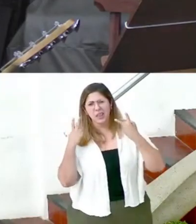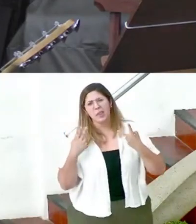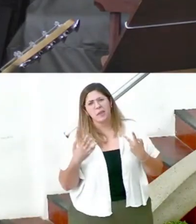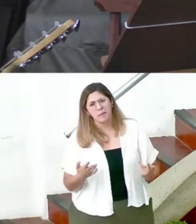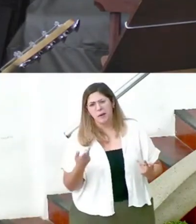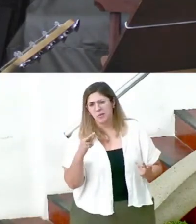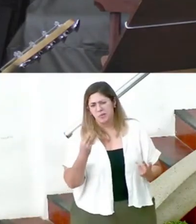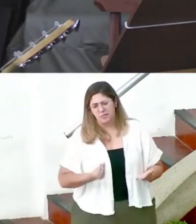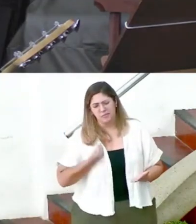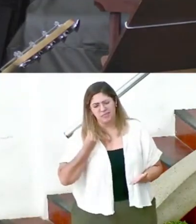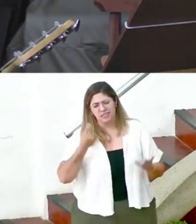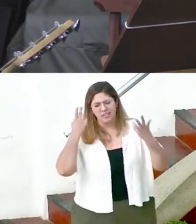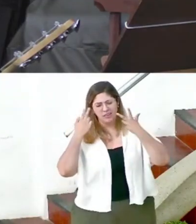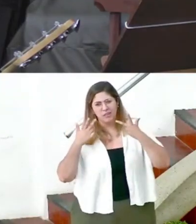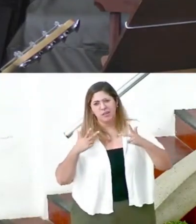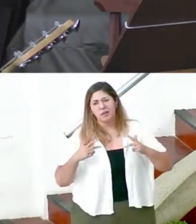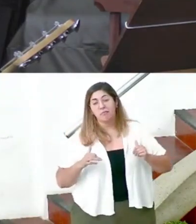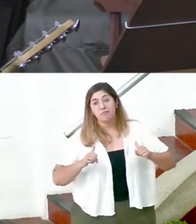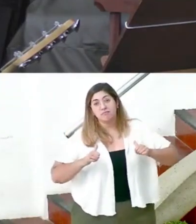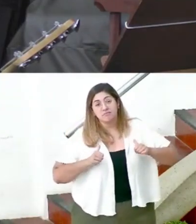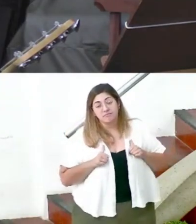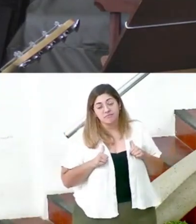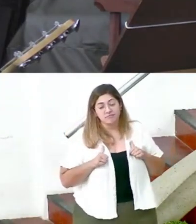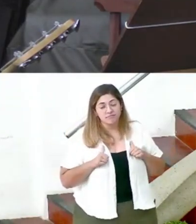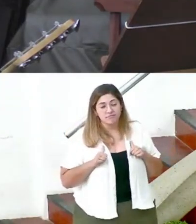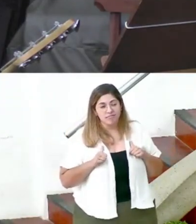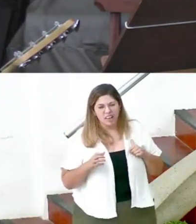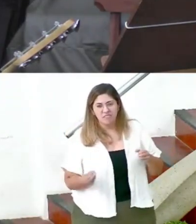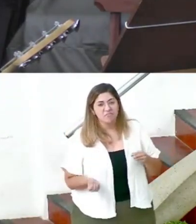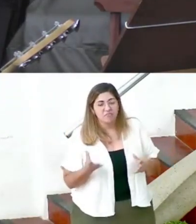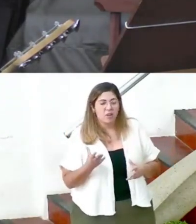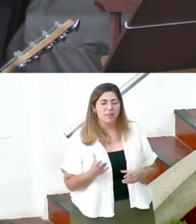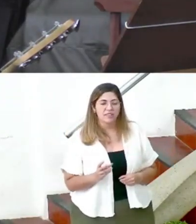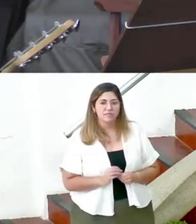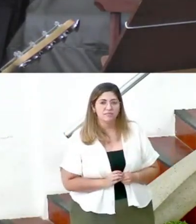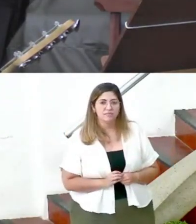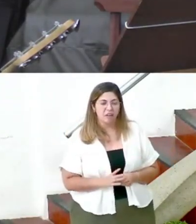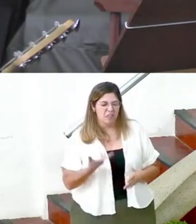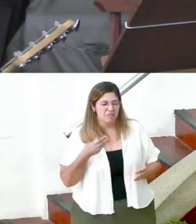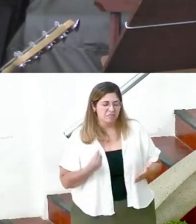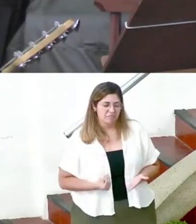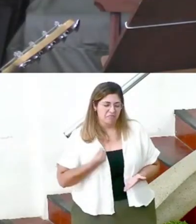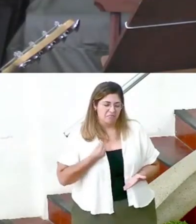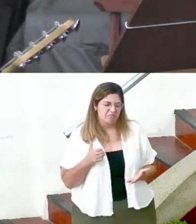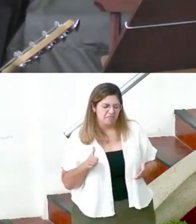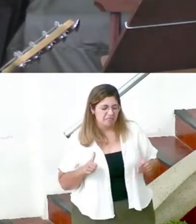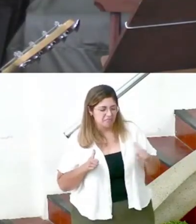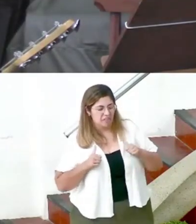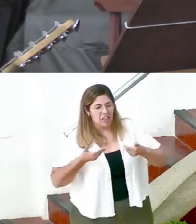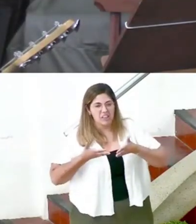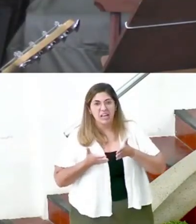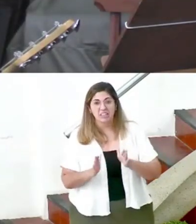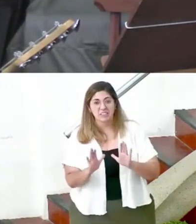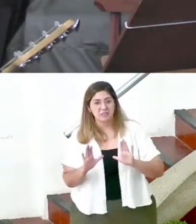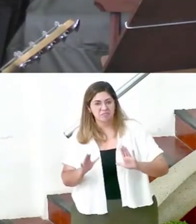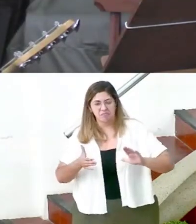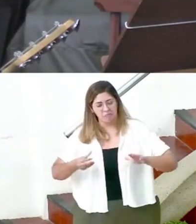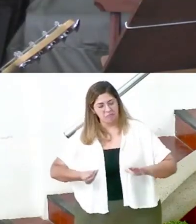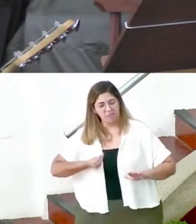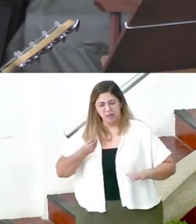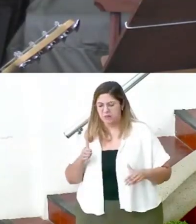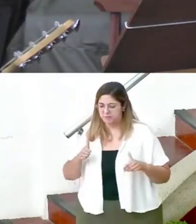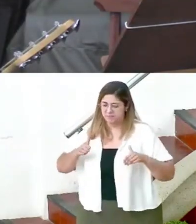se eu estou vivo mesmo, porque a gente logo pensa na vida biológica. A gente vê, ah, tá, estou vivo, nasci de mamãe, de papai, estou vivo. Mas